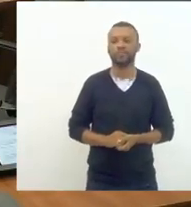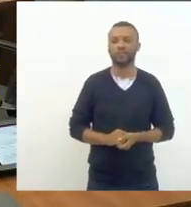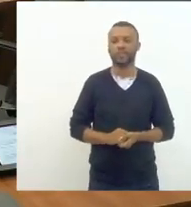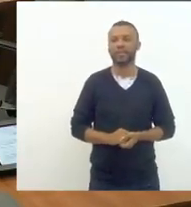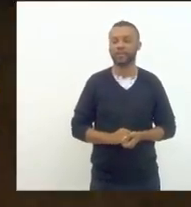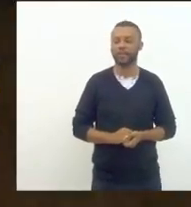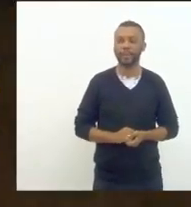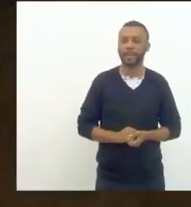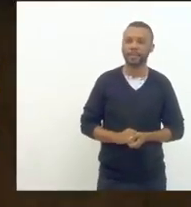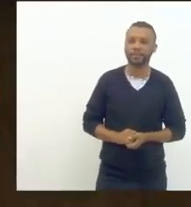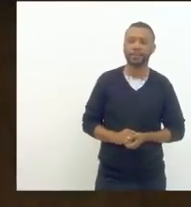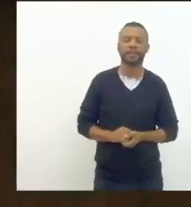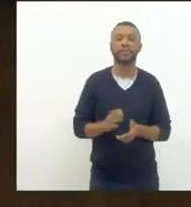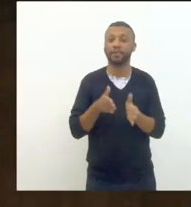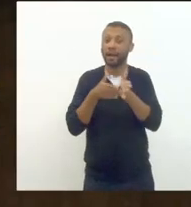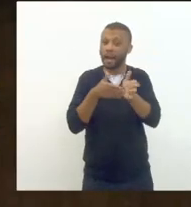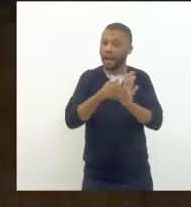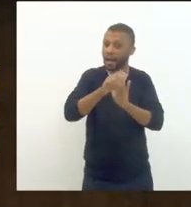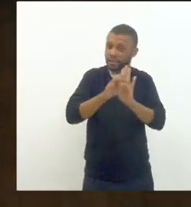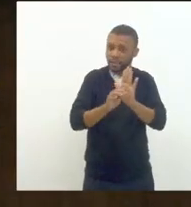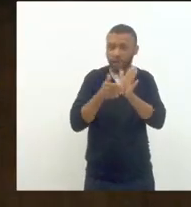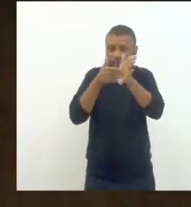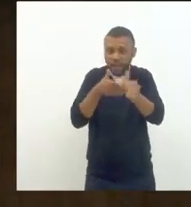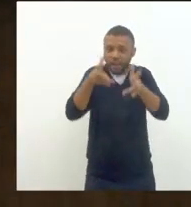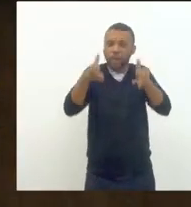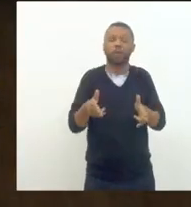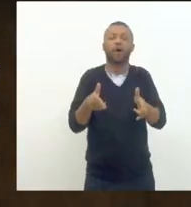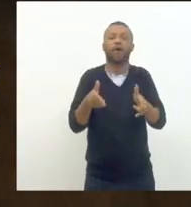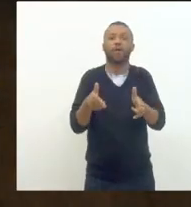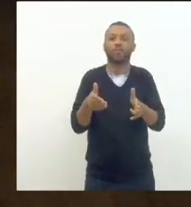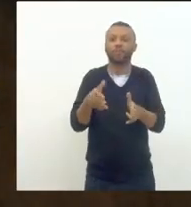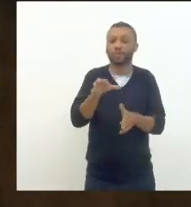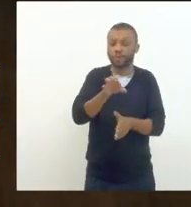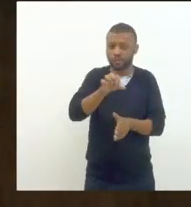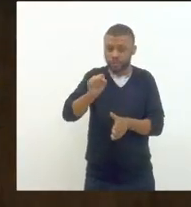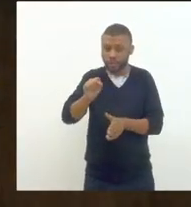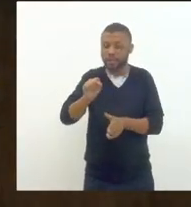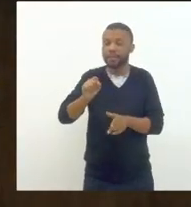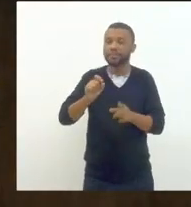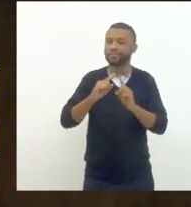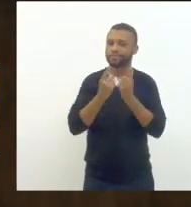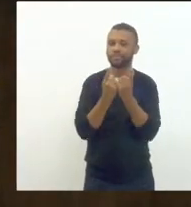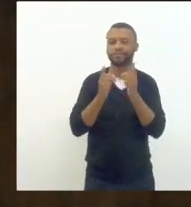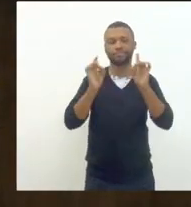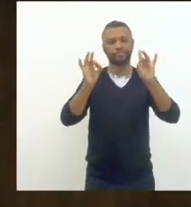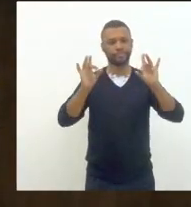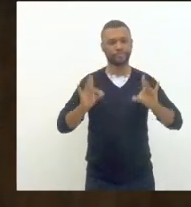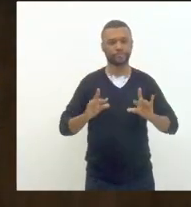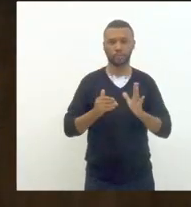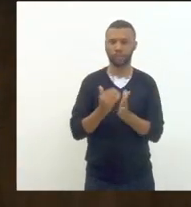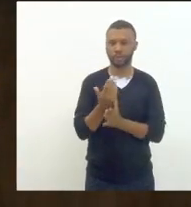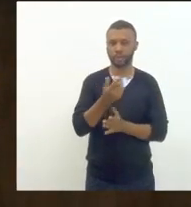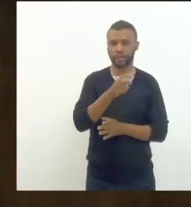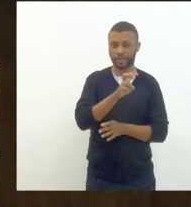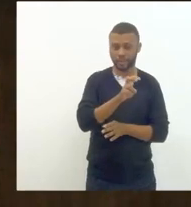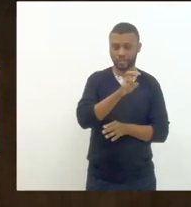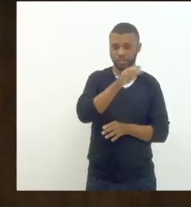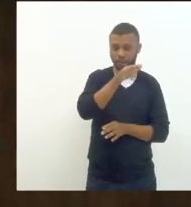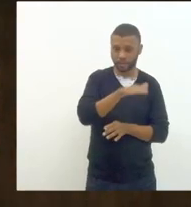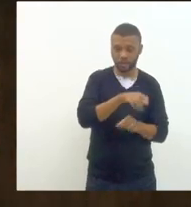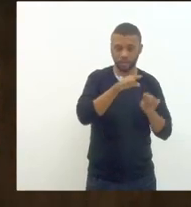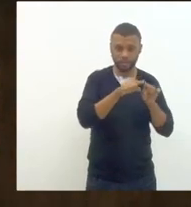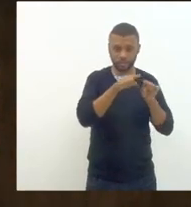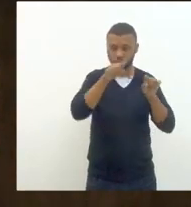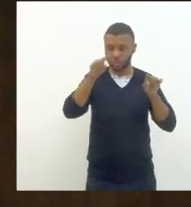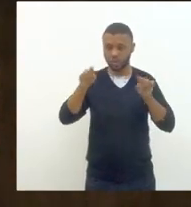Senhor presidente, a ata reflete com exatidão o ocorrido na 98ª sessão extraordinária, que, iniciada às 17 horas e